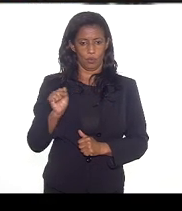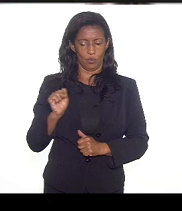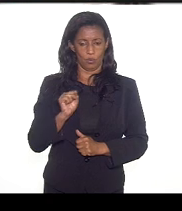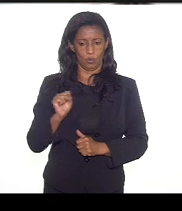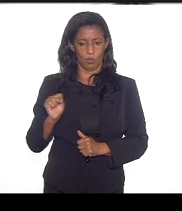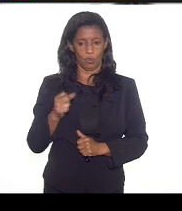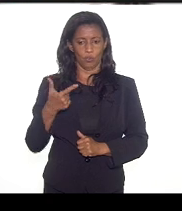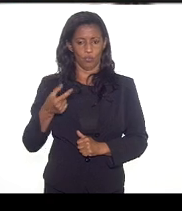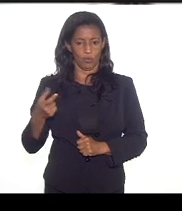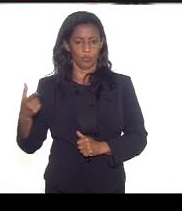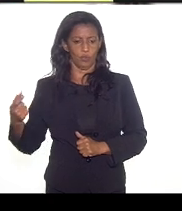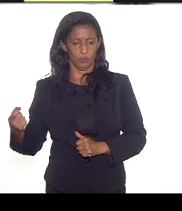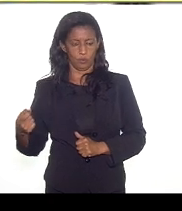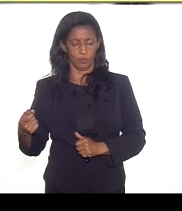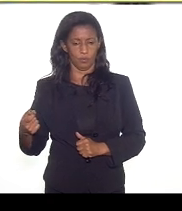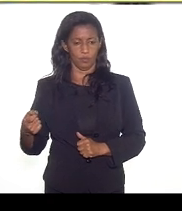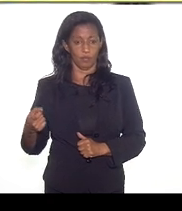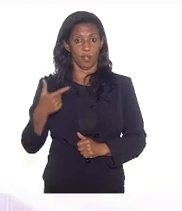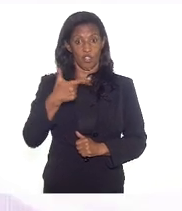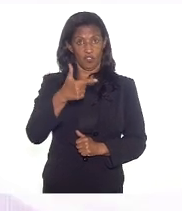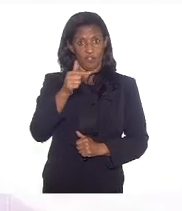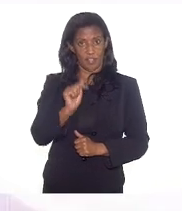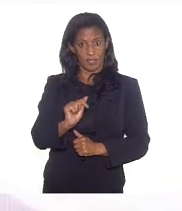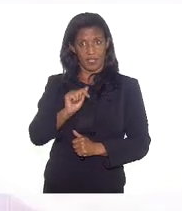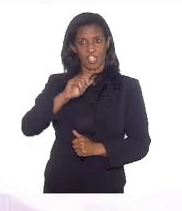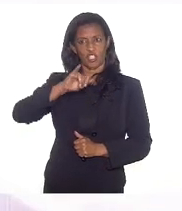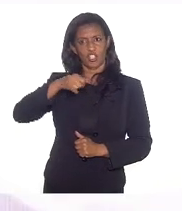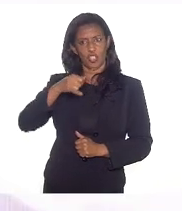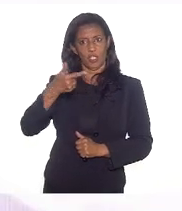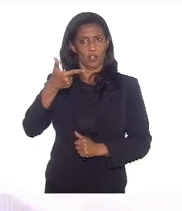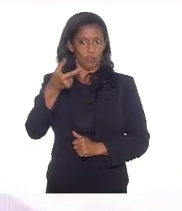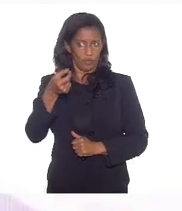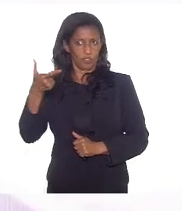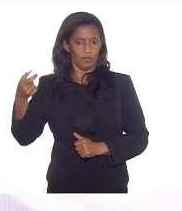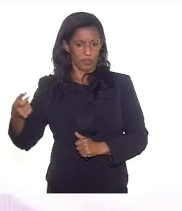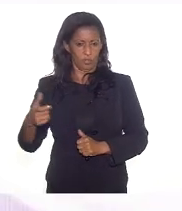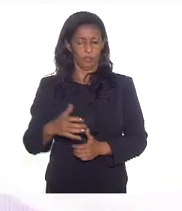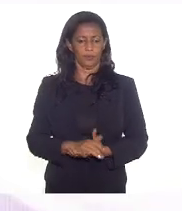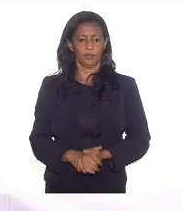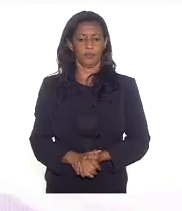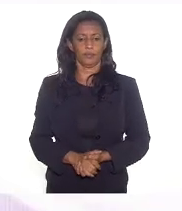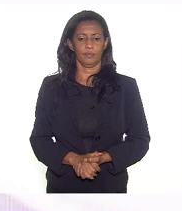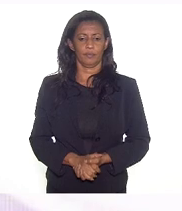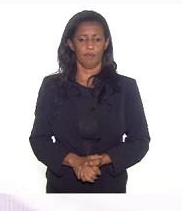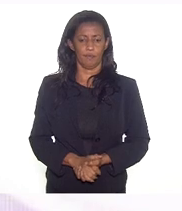Ok? De 27 de janeiro de 2020.